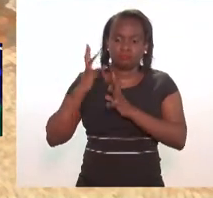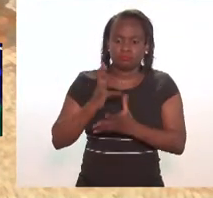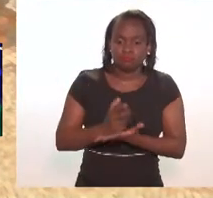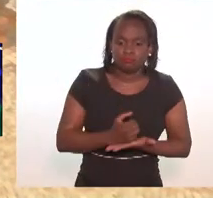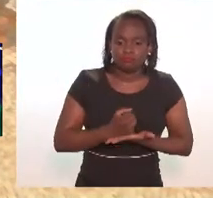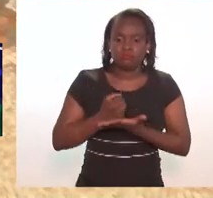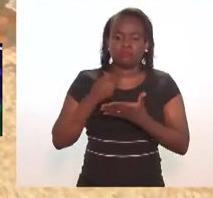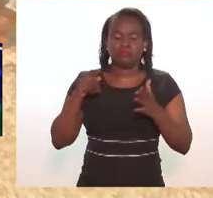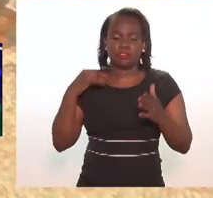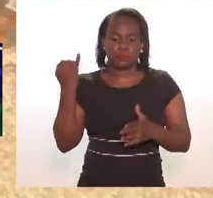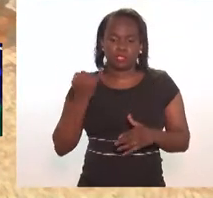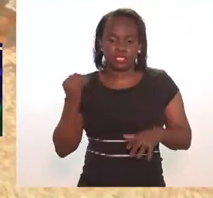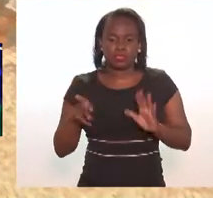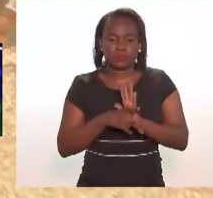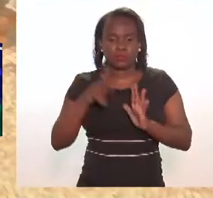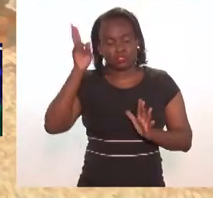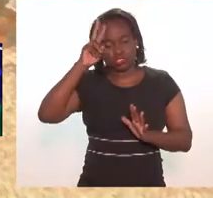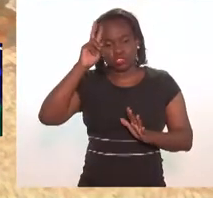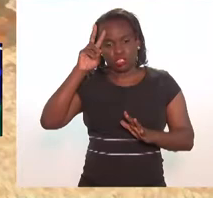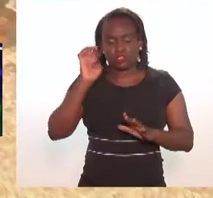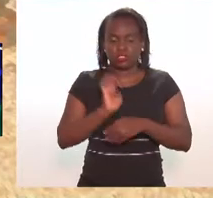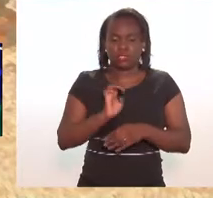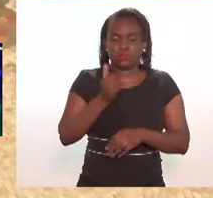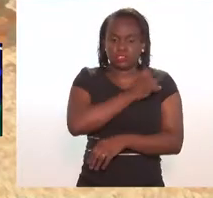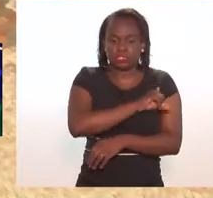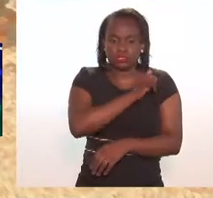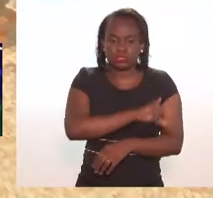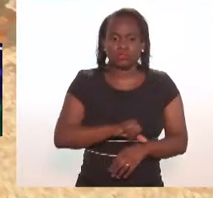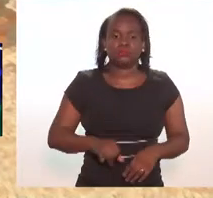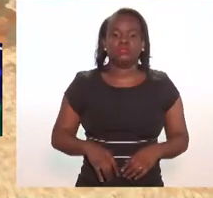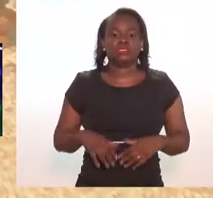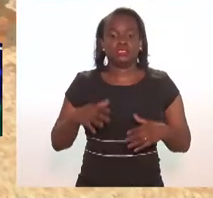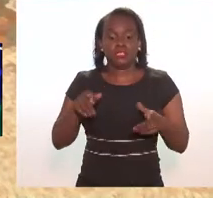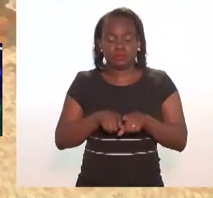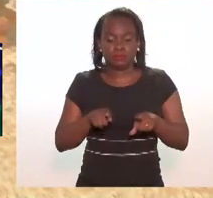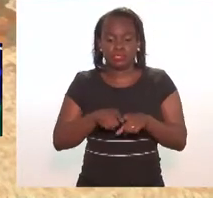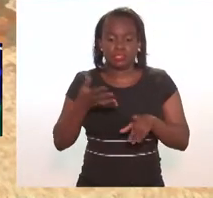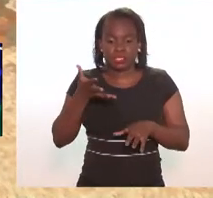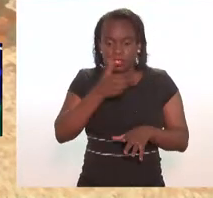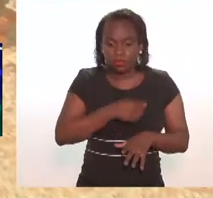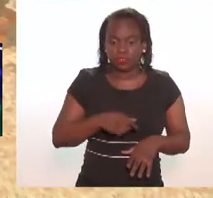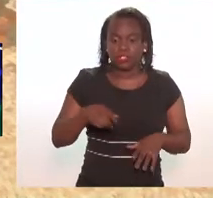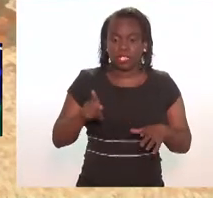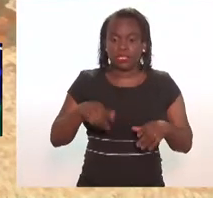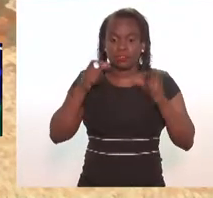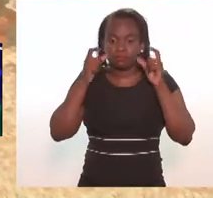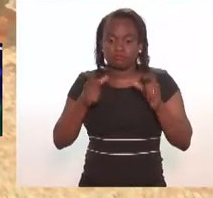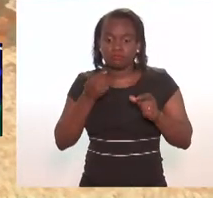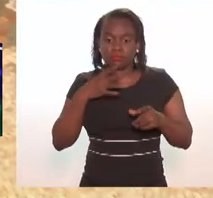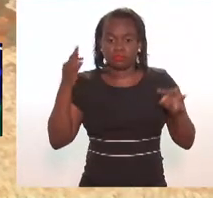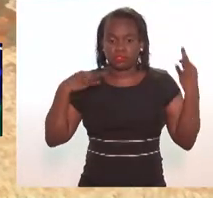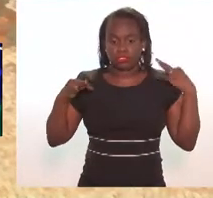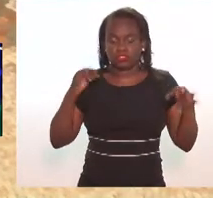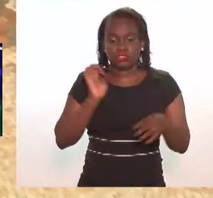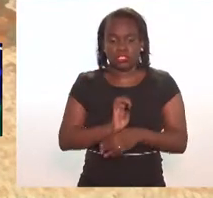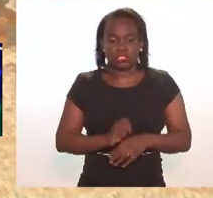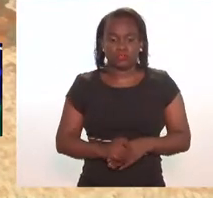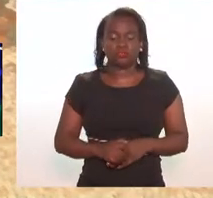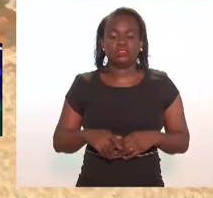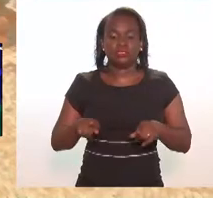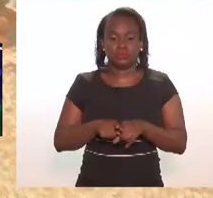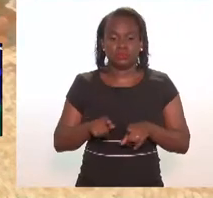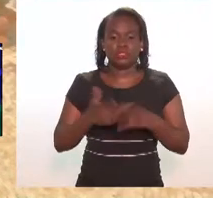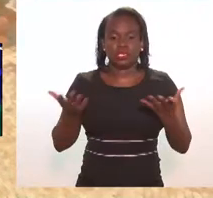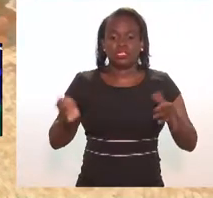importante da história do nosso Estado do Rio de Janeiro, salvamos um patrimônio de interesse turístico do Estado, presidente. E eu